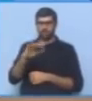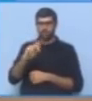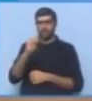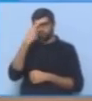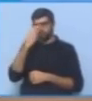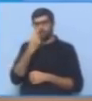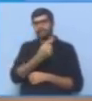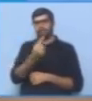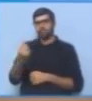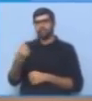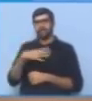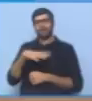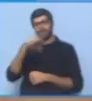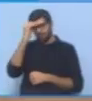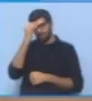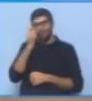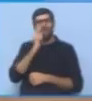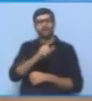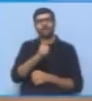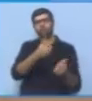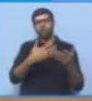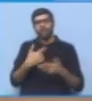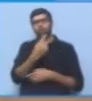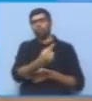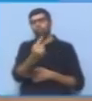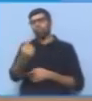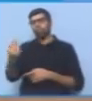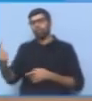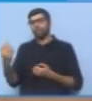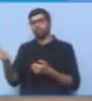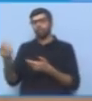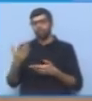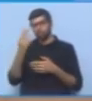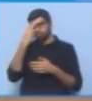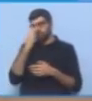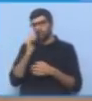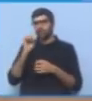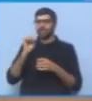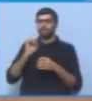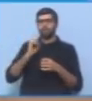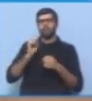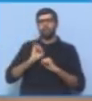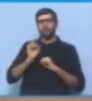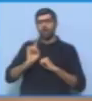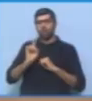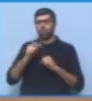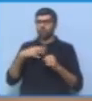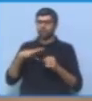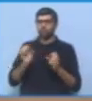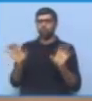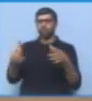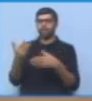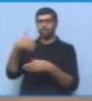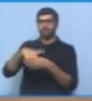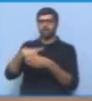histórias e vai saber quem são e convidá-los um a um. Mas não os convida para ficar na sua história, convida-os para trazer para uma comunidade. A experiência